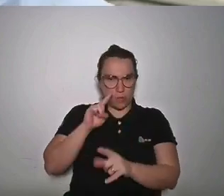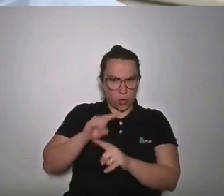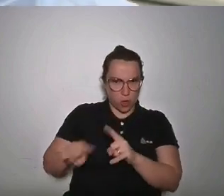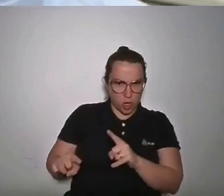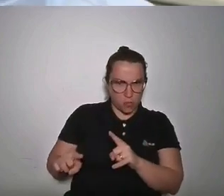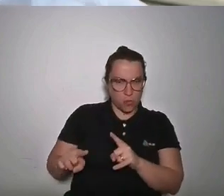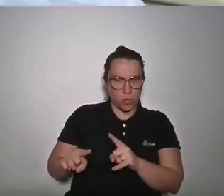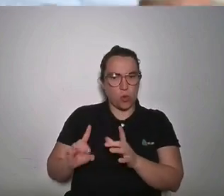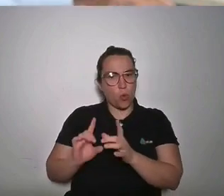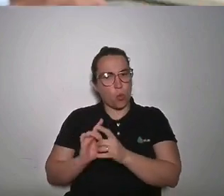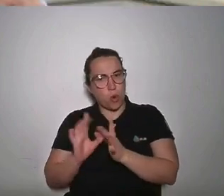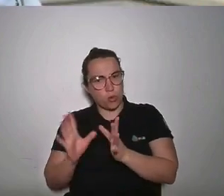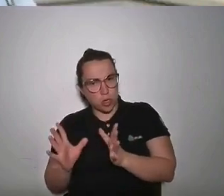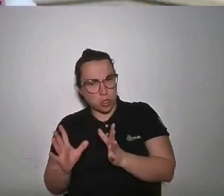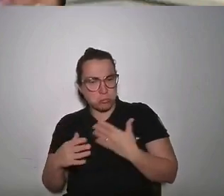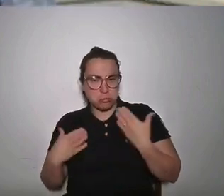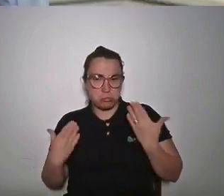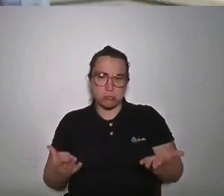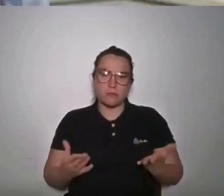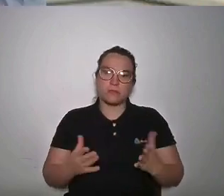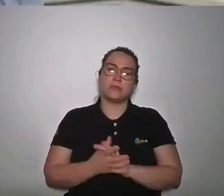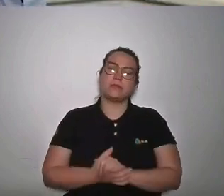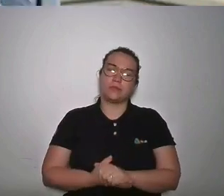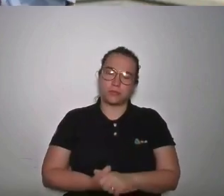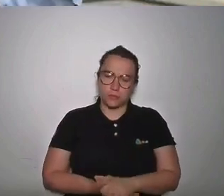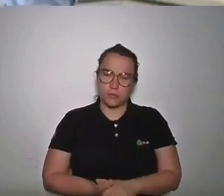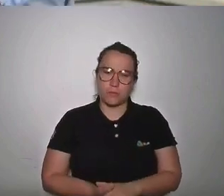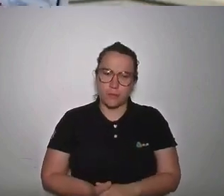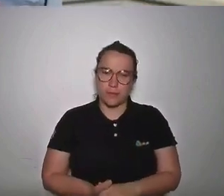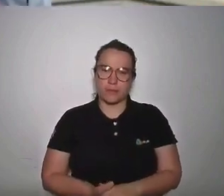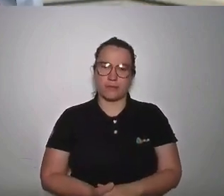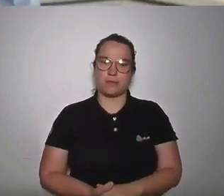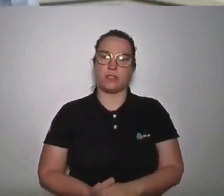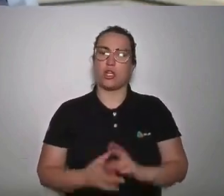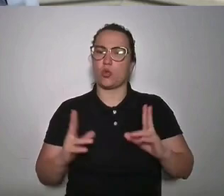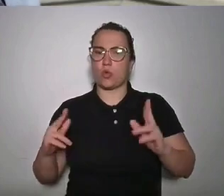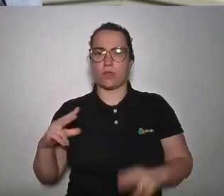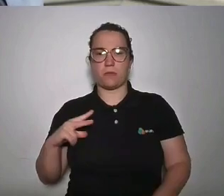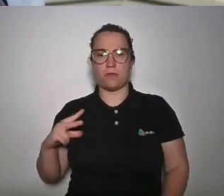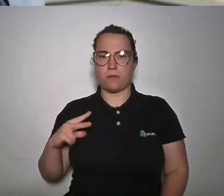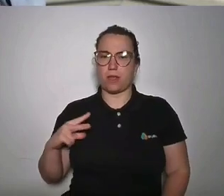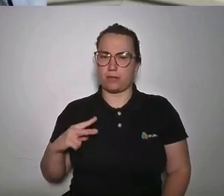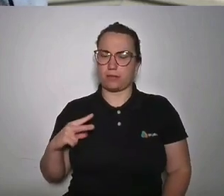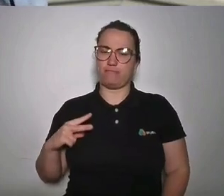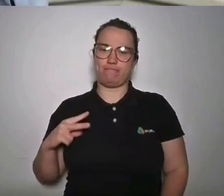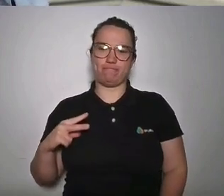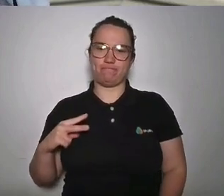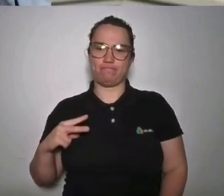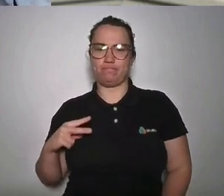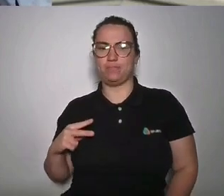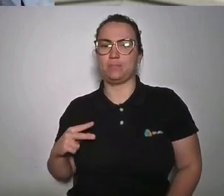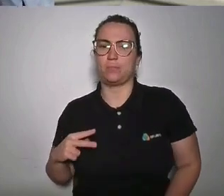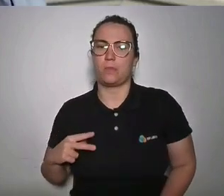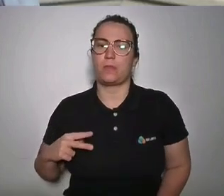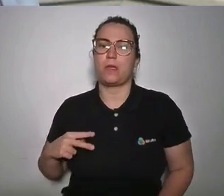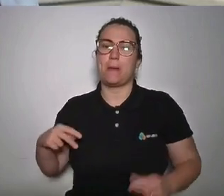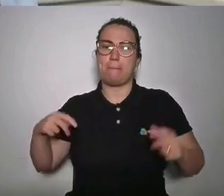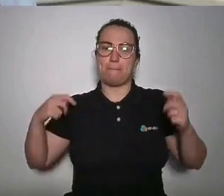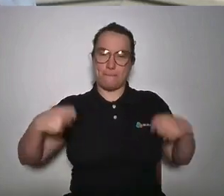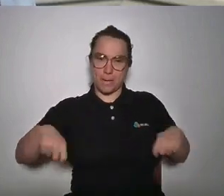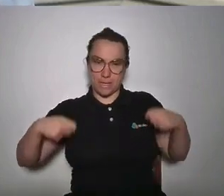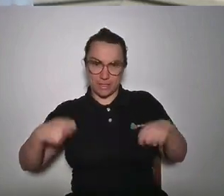ou proíba fazer como na iniciativa privada, daí deixa de se fazer. É preciso, para